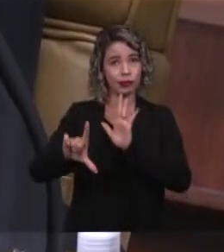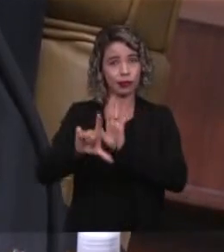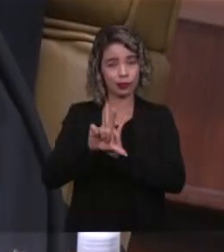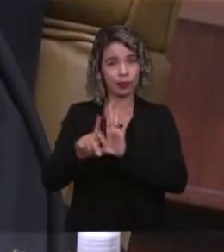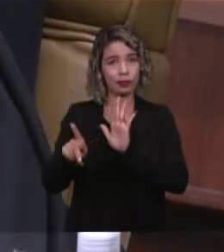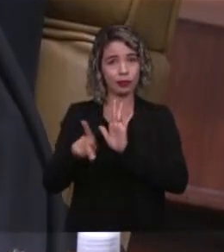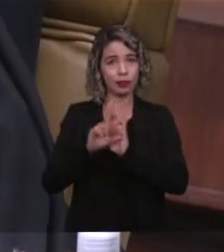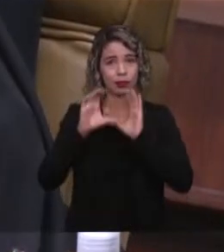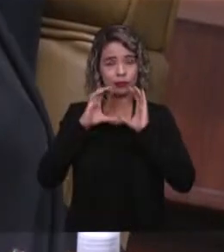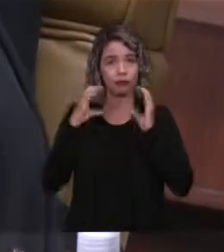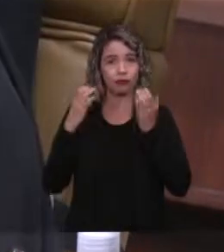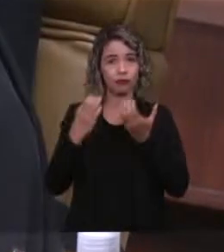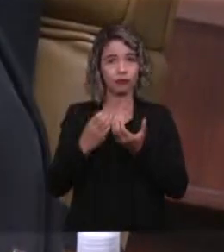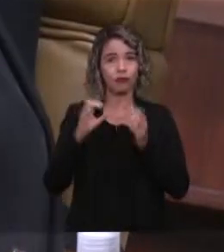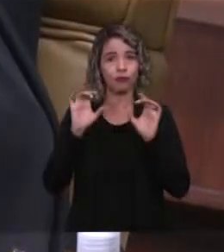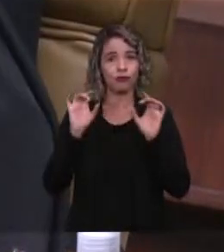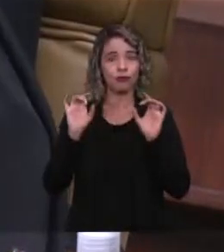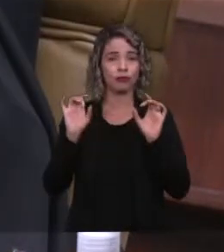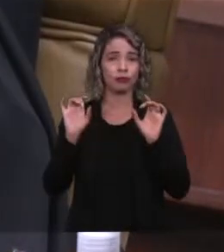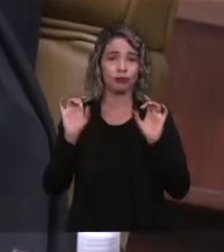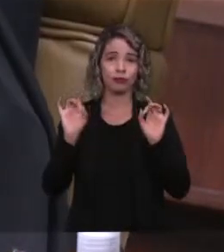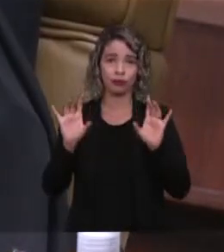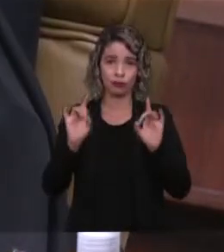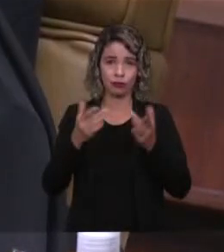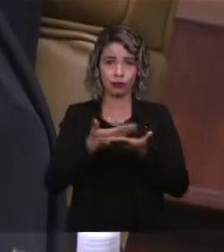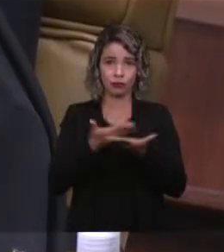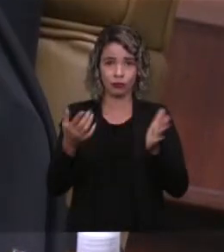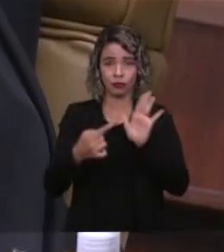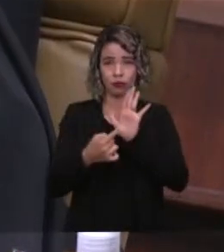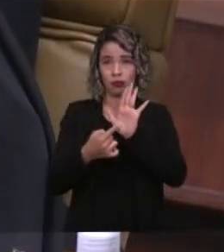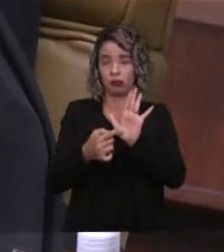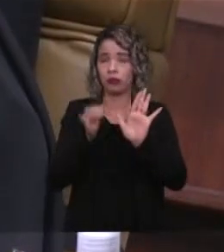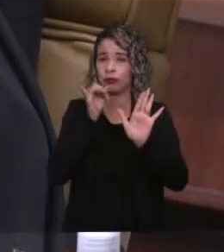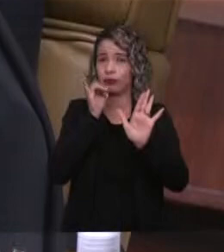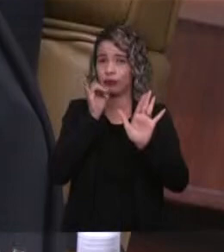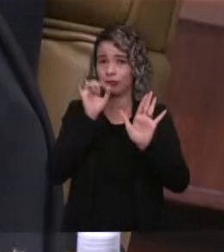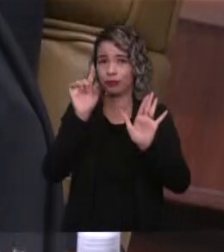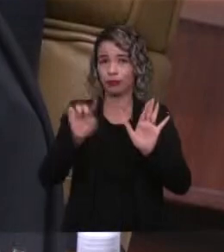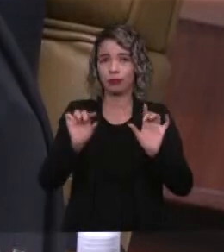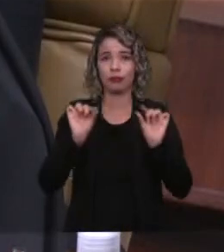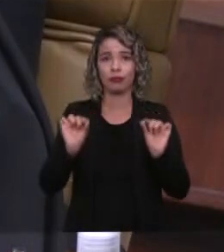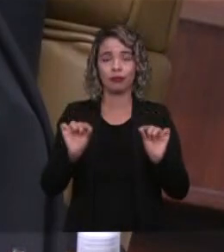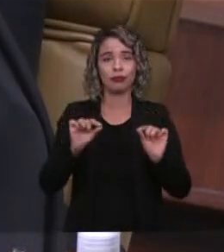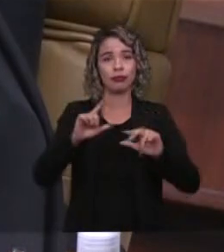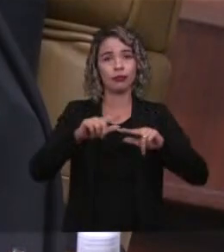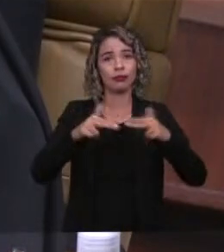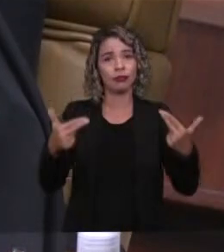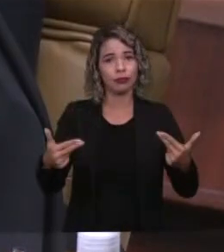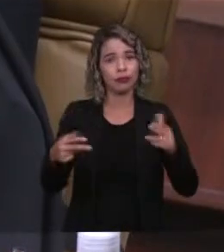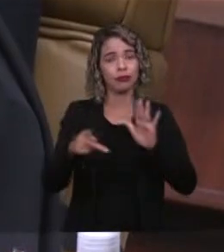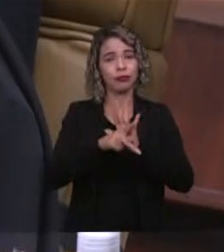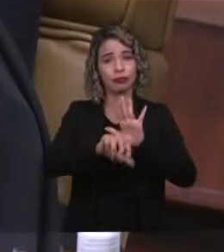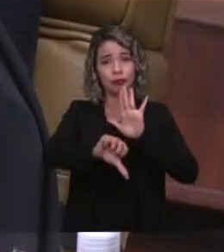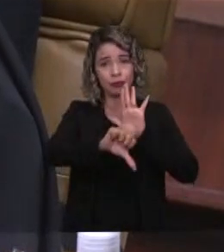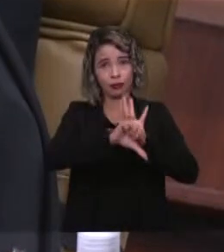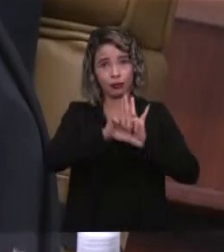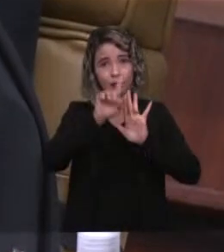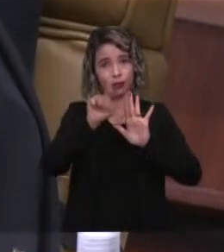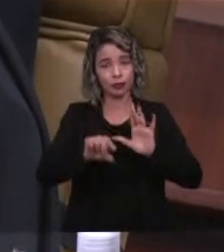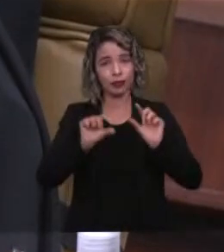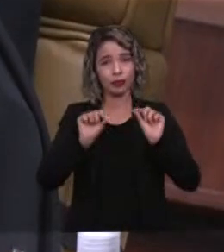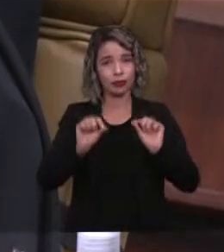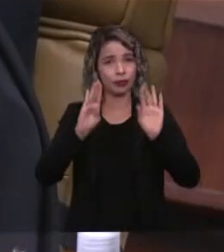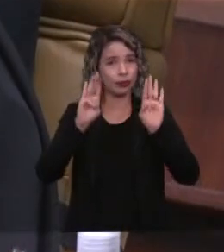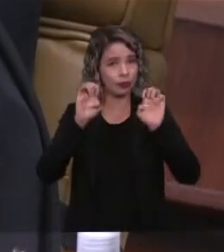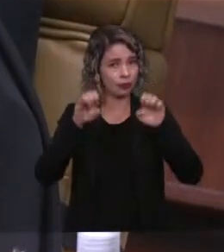da Convenção de Mérida, apenas a título ilustrativo, define também produto do delito, bens